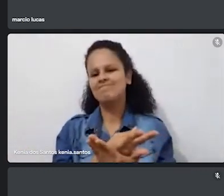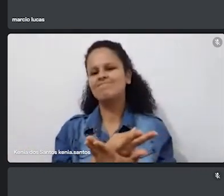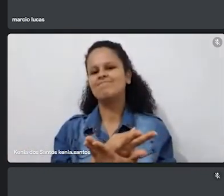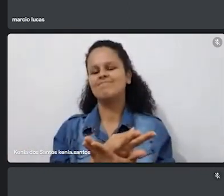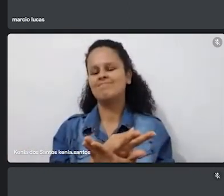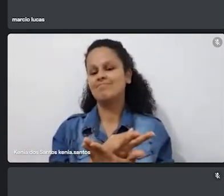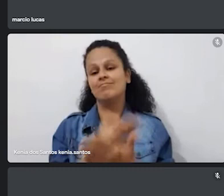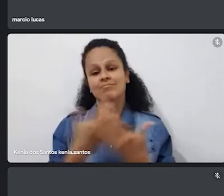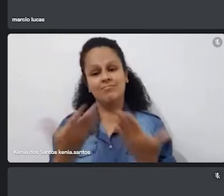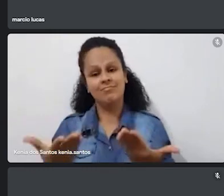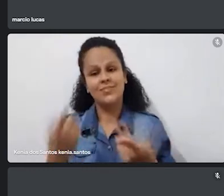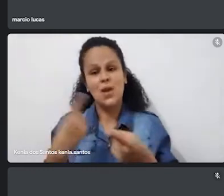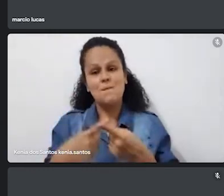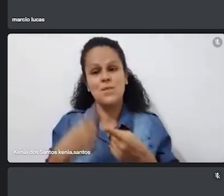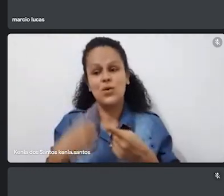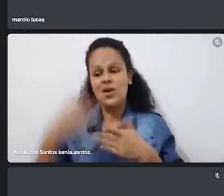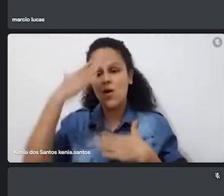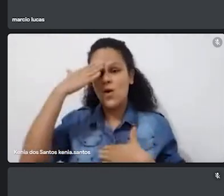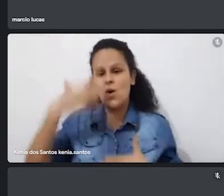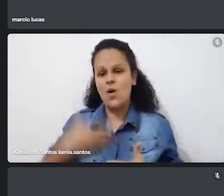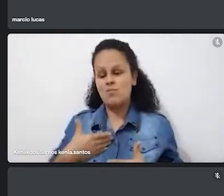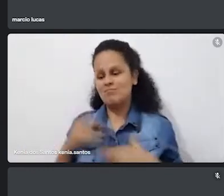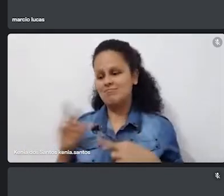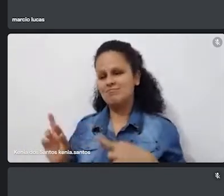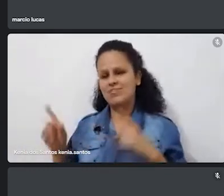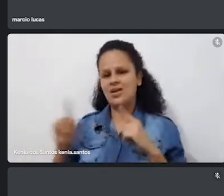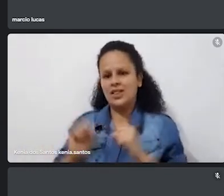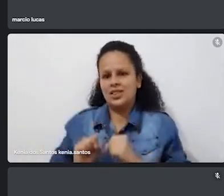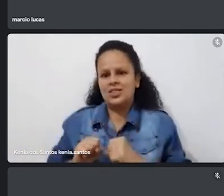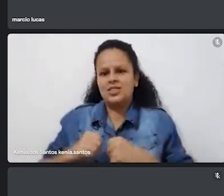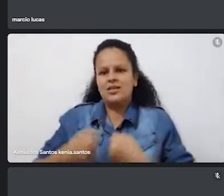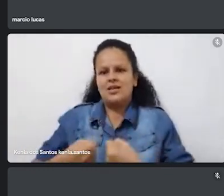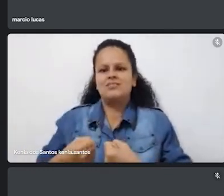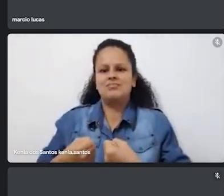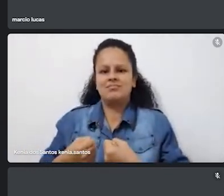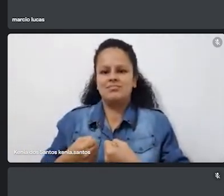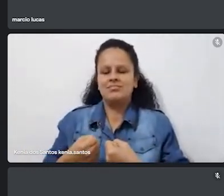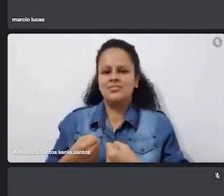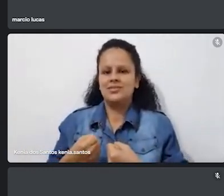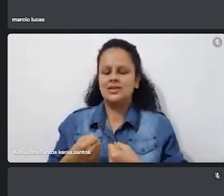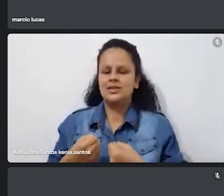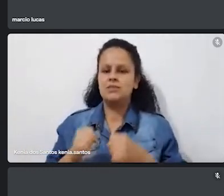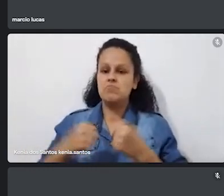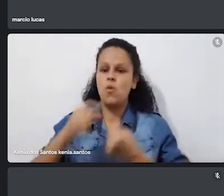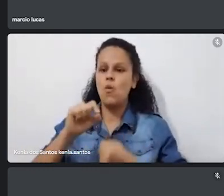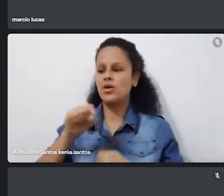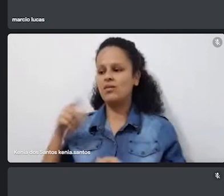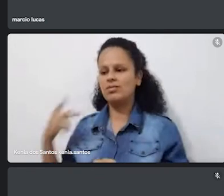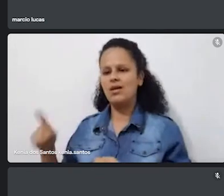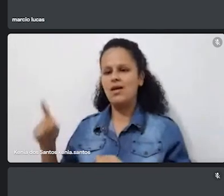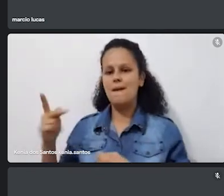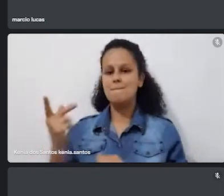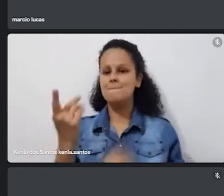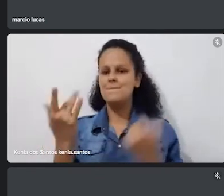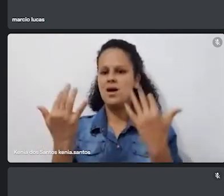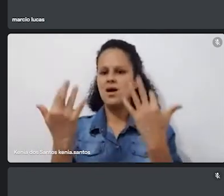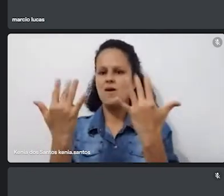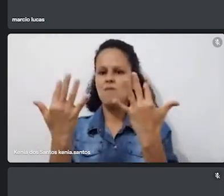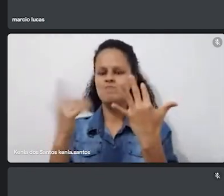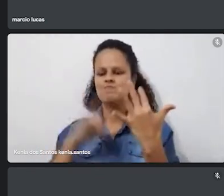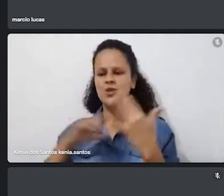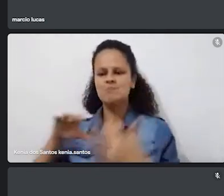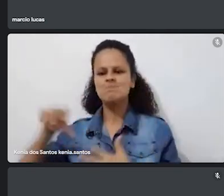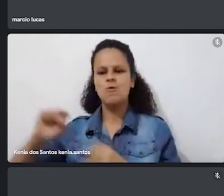Quer dizer, por causa da resistência da parte da mão dele, não é do organismo. Mas o organismo